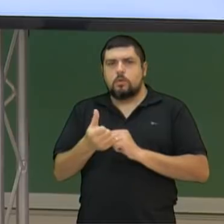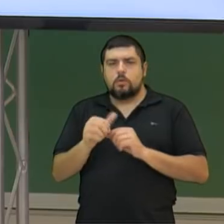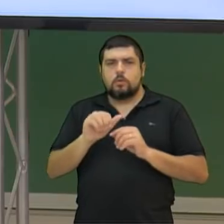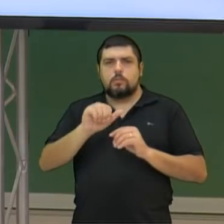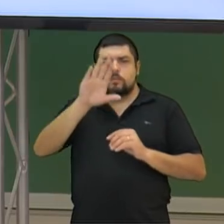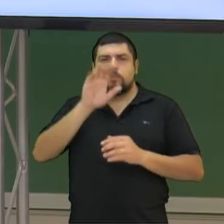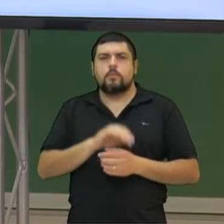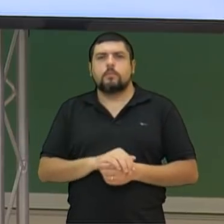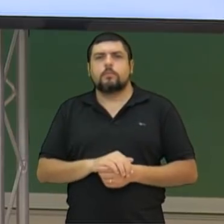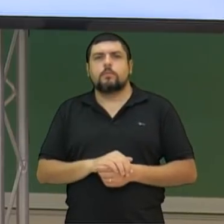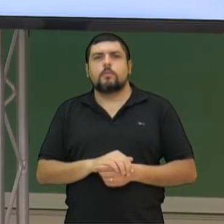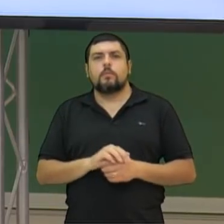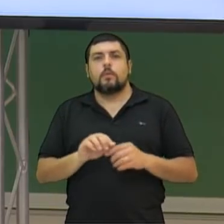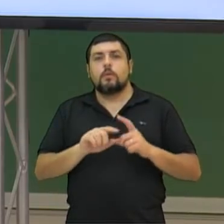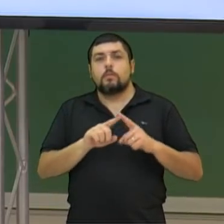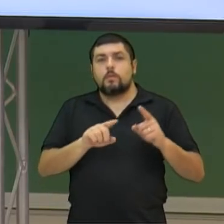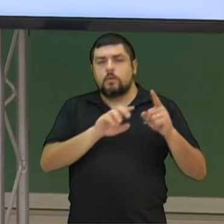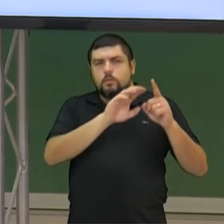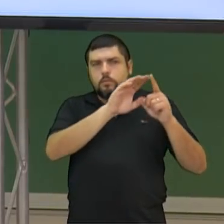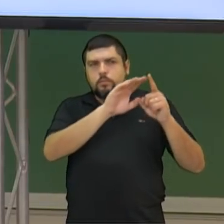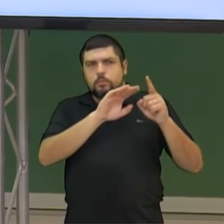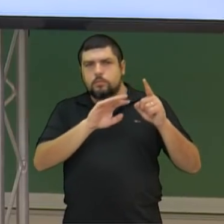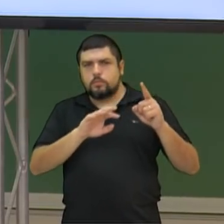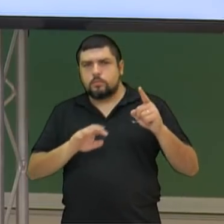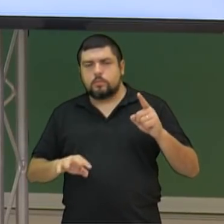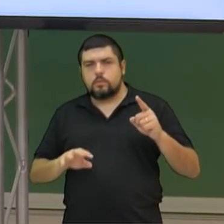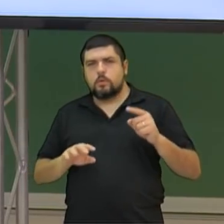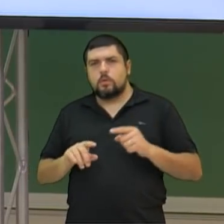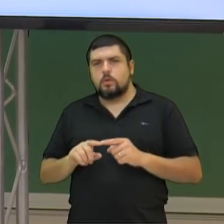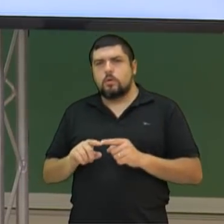Por outro lado, aqui no dia 30, nós temos 86